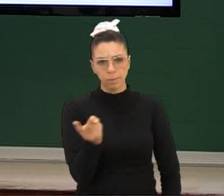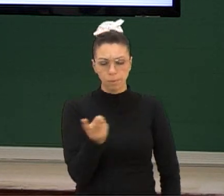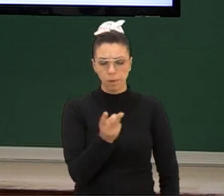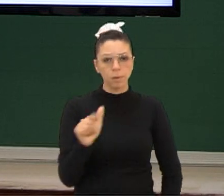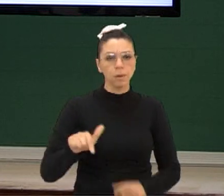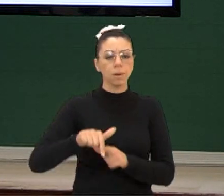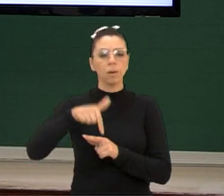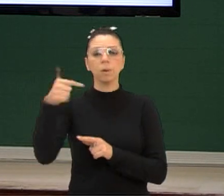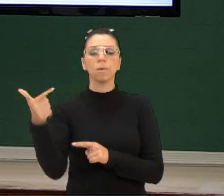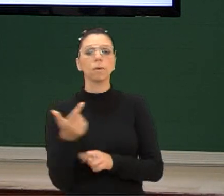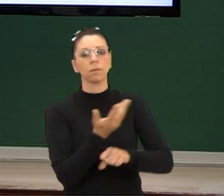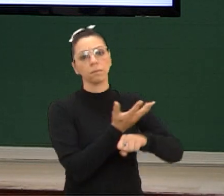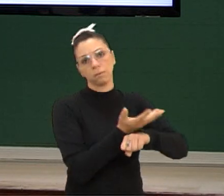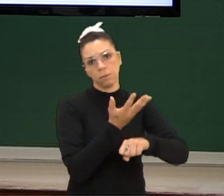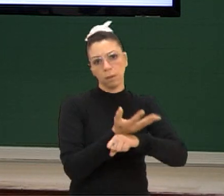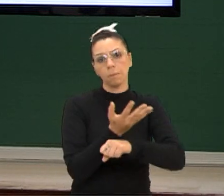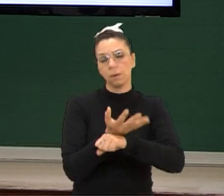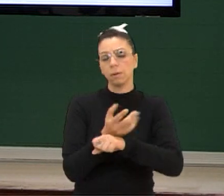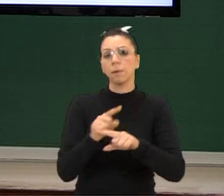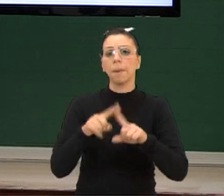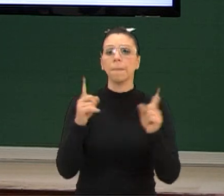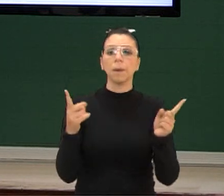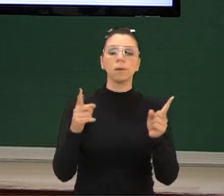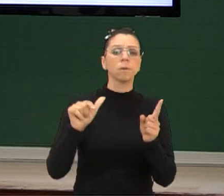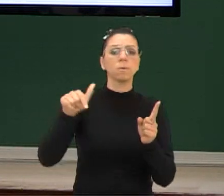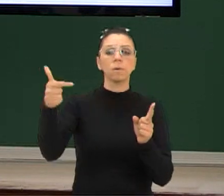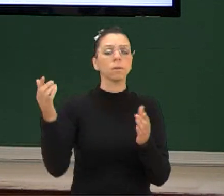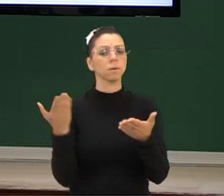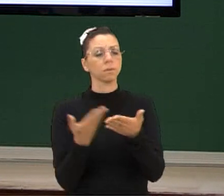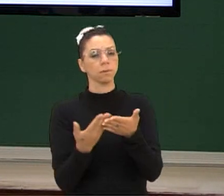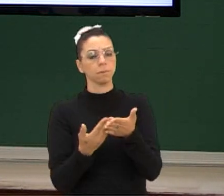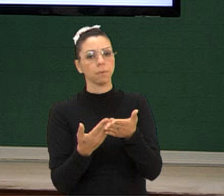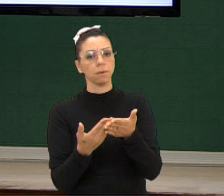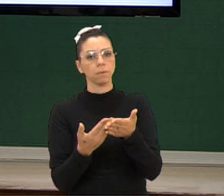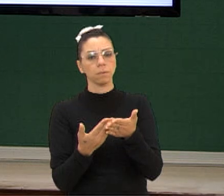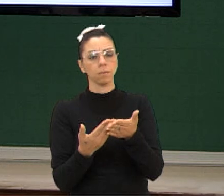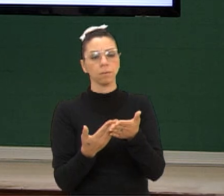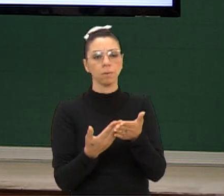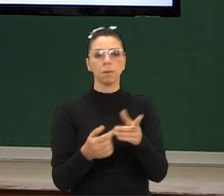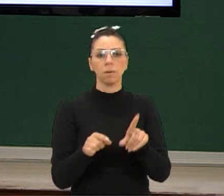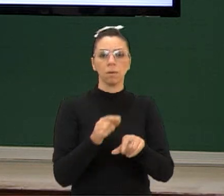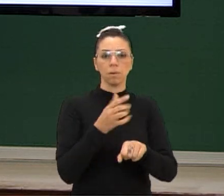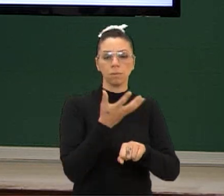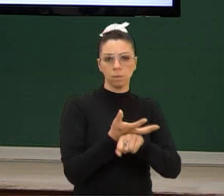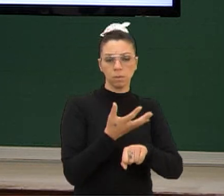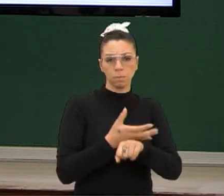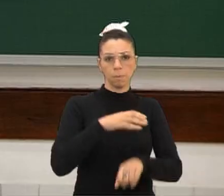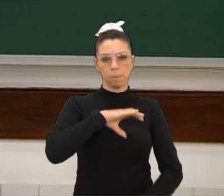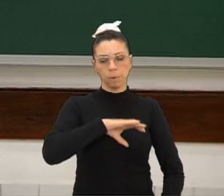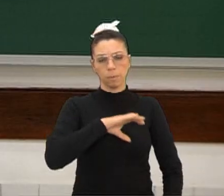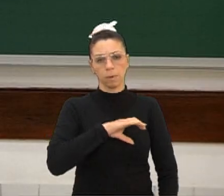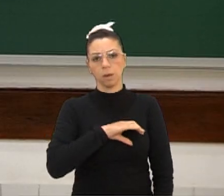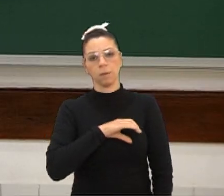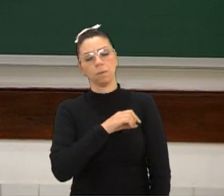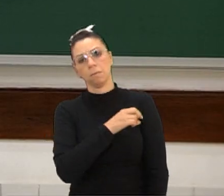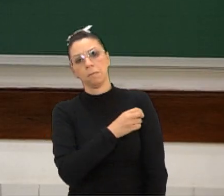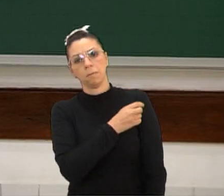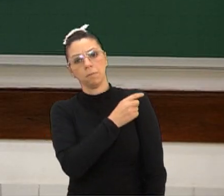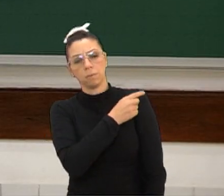outras disciplinas mesmo, e também em outros anos, também em aula de língua portuguesa, que o Calvin e o Haroldo são